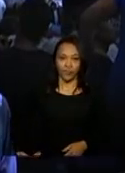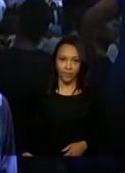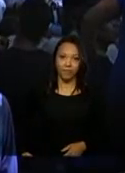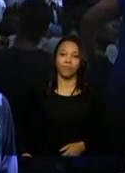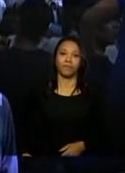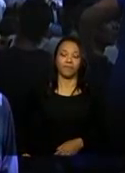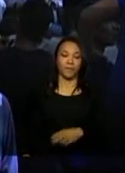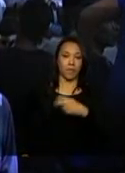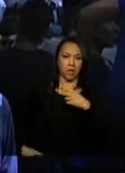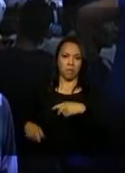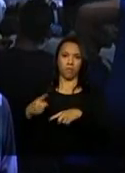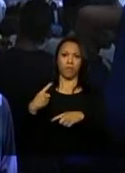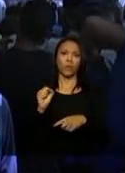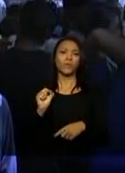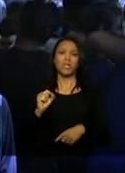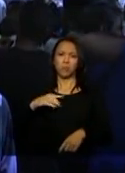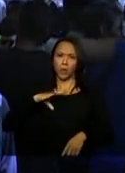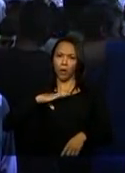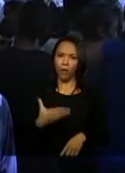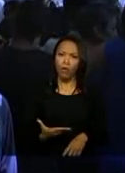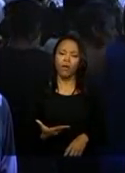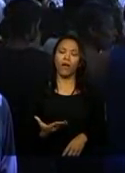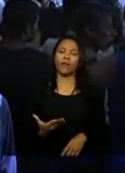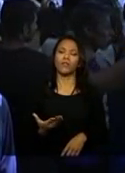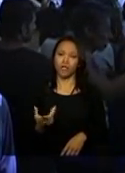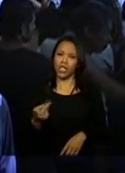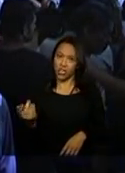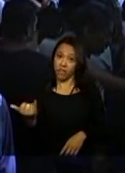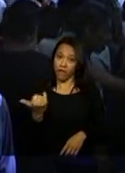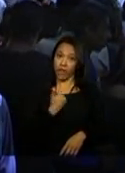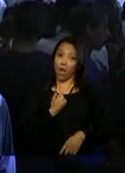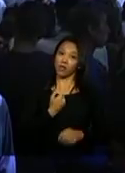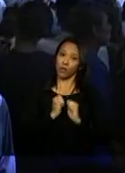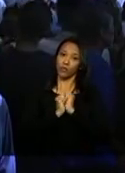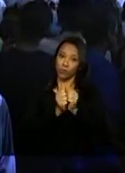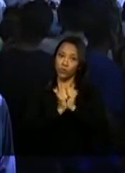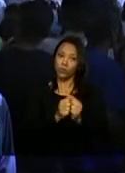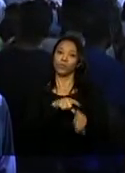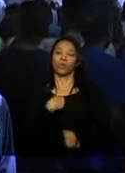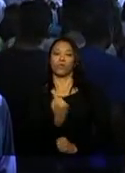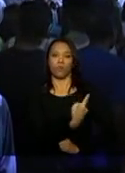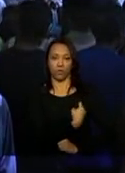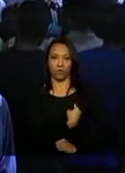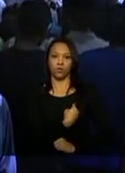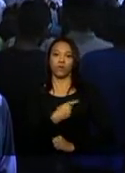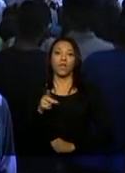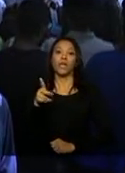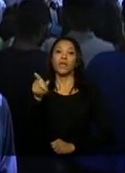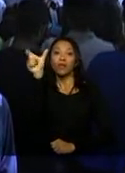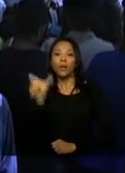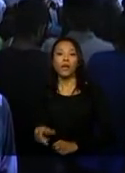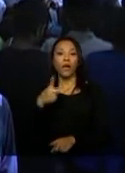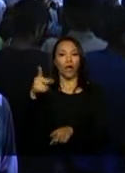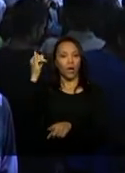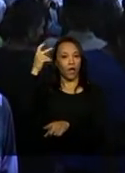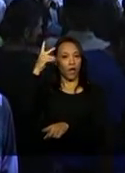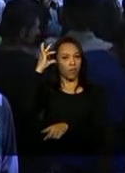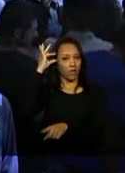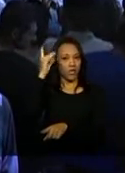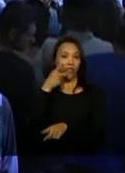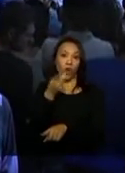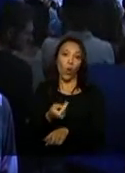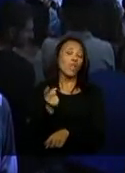questão da audácia e dizer que está junto com nós em um momento que a senhora disse não